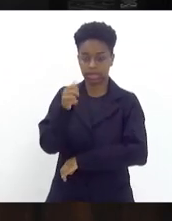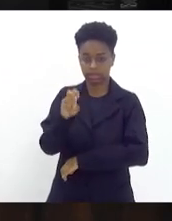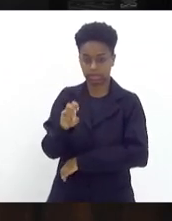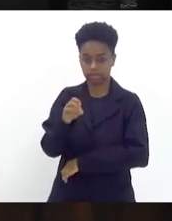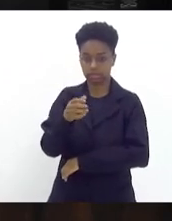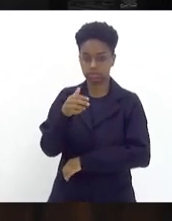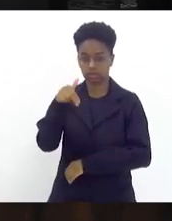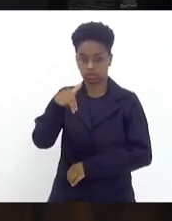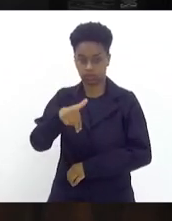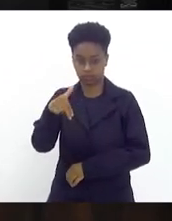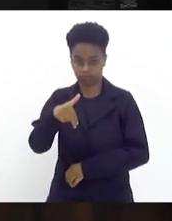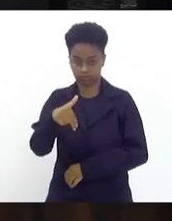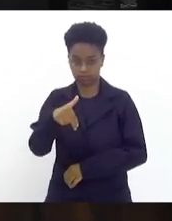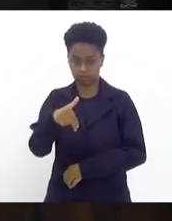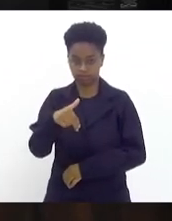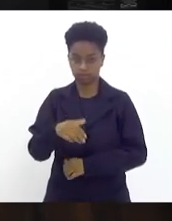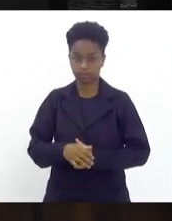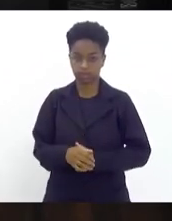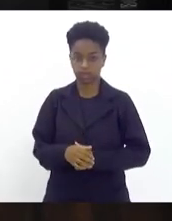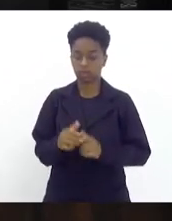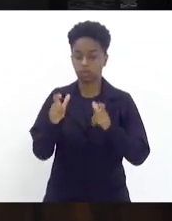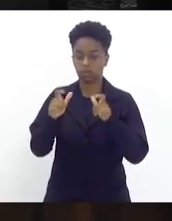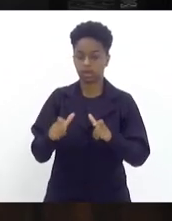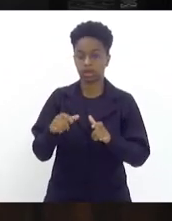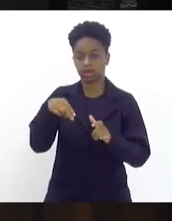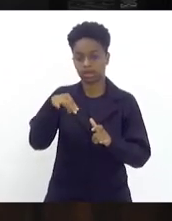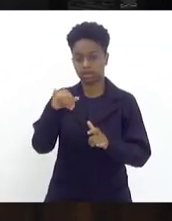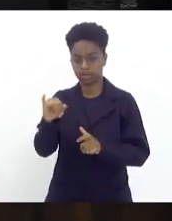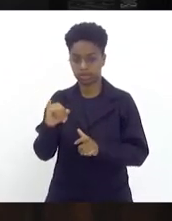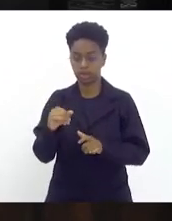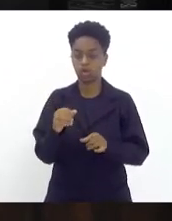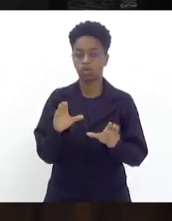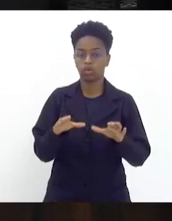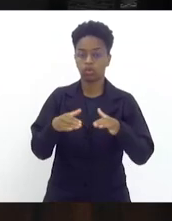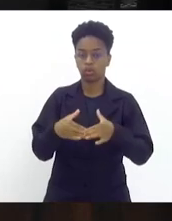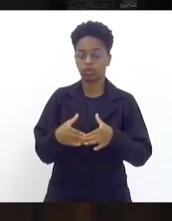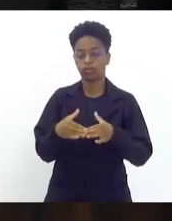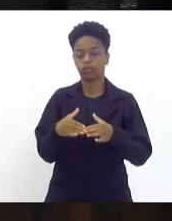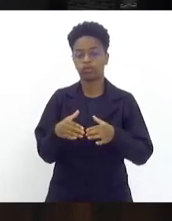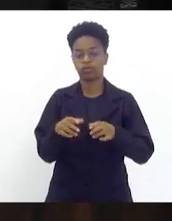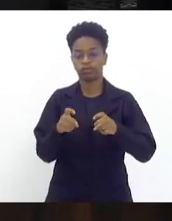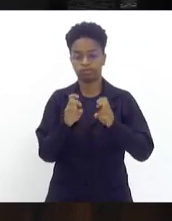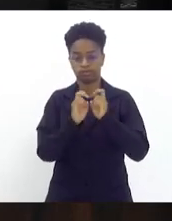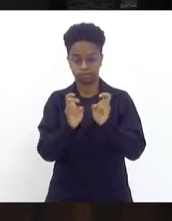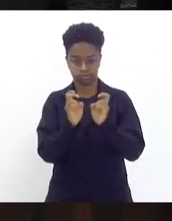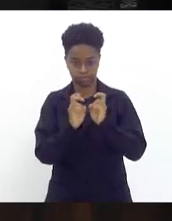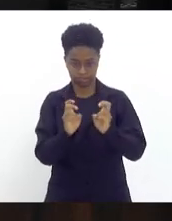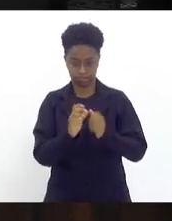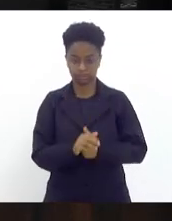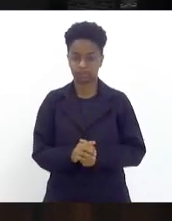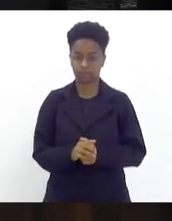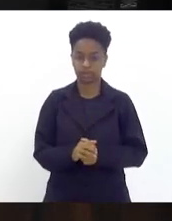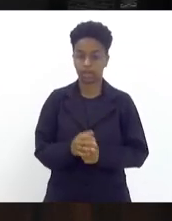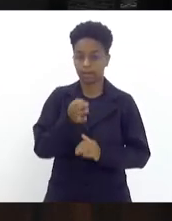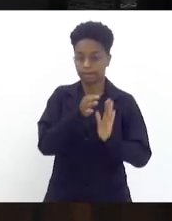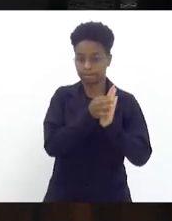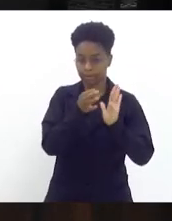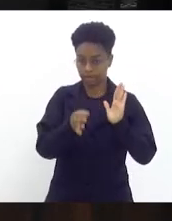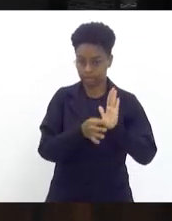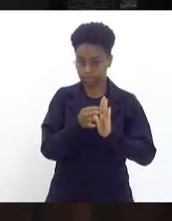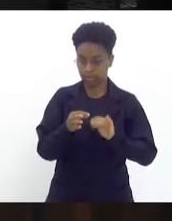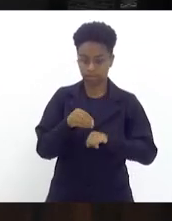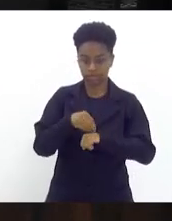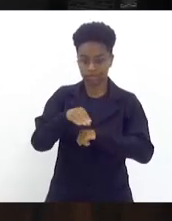sem número Austin Nova Iguaçu Clube Ferroviário de Austin pareceres a comissão indicação Legislativa pela